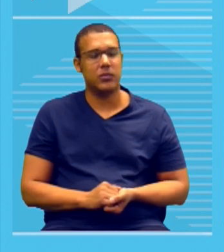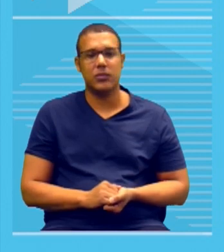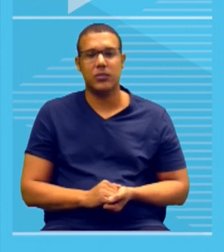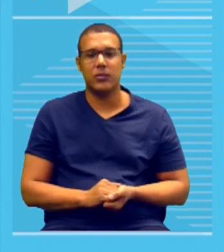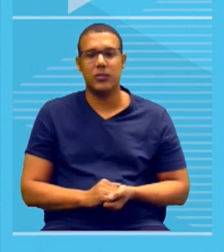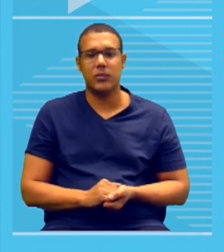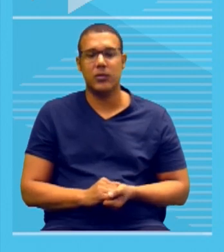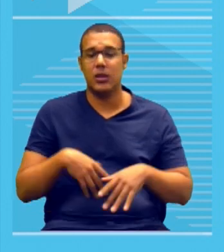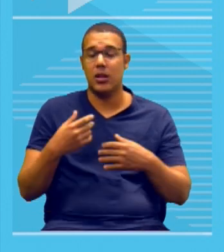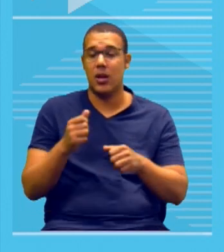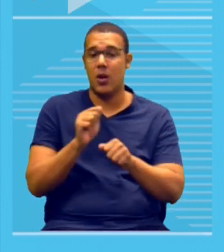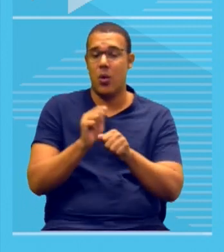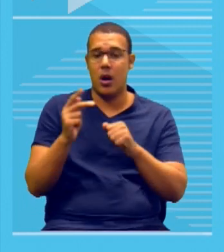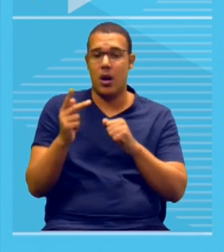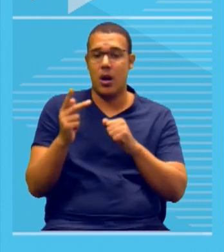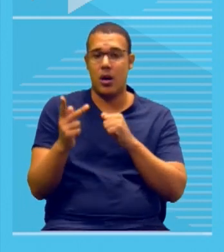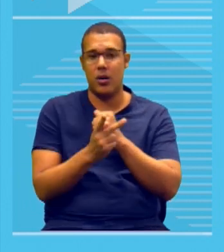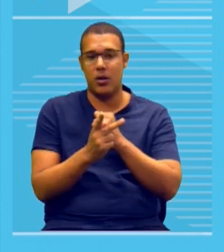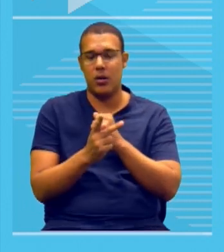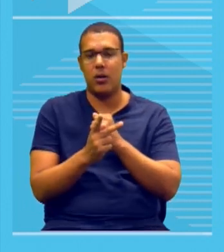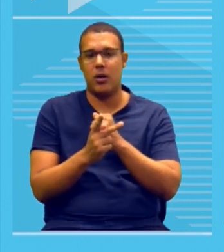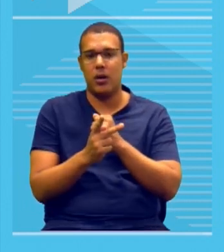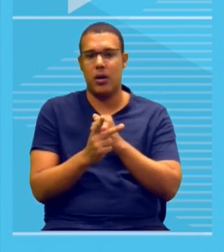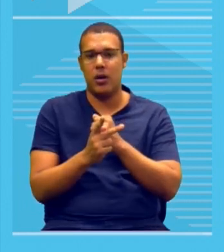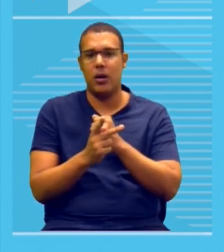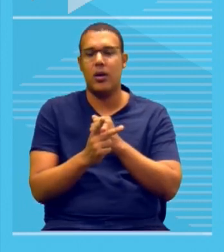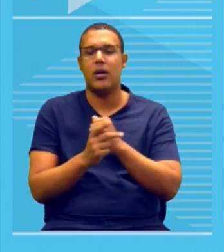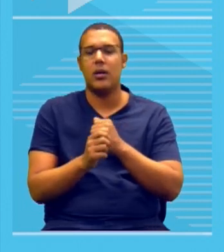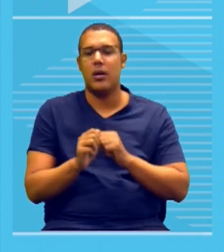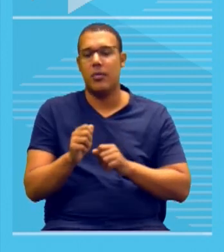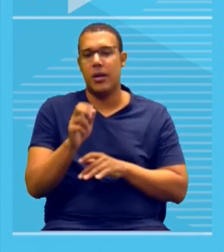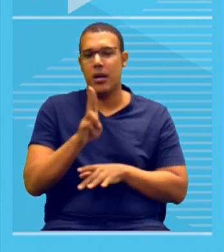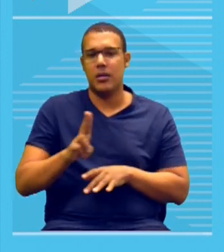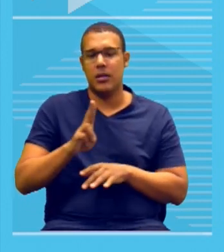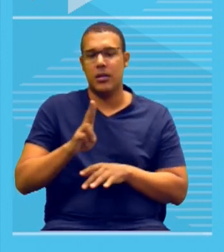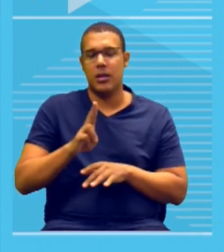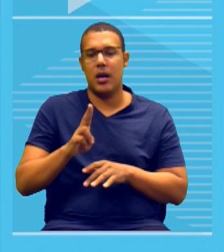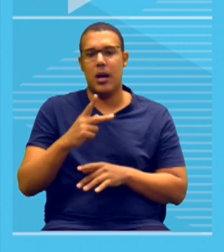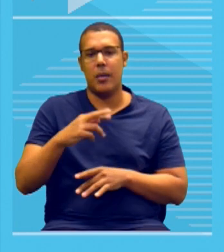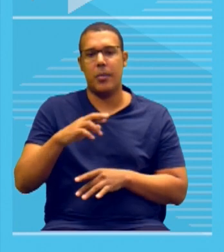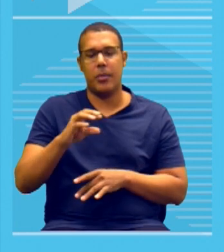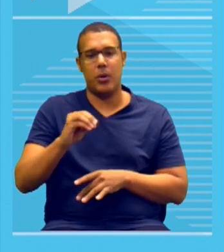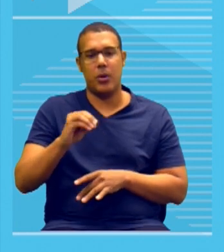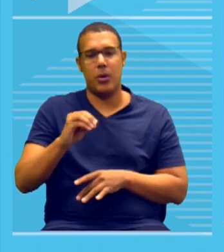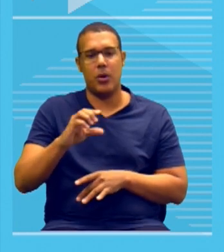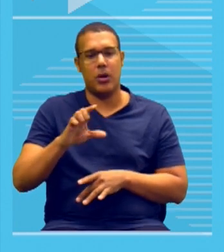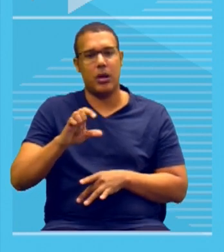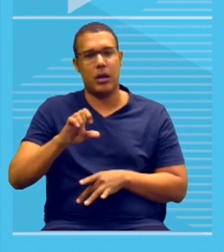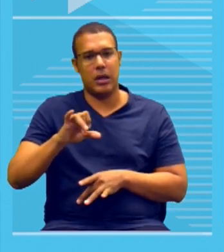o advérbio é um fator de próclise aqui ó fatores